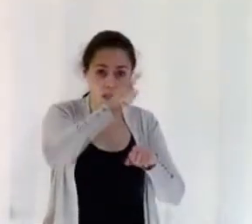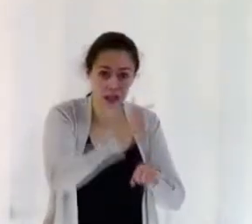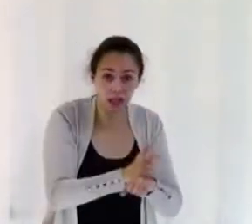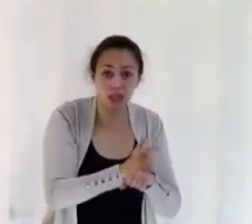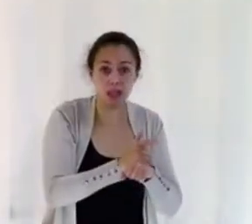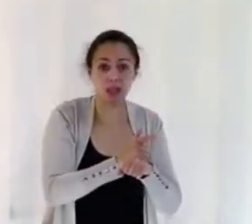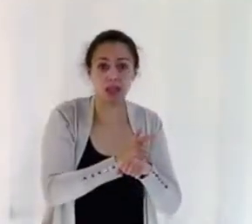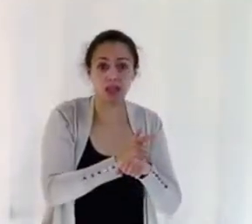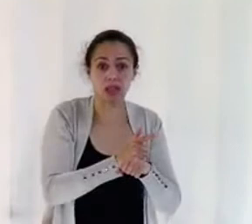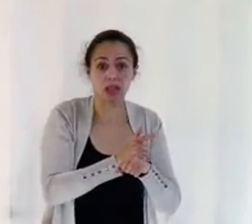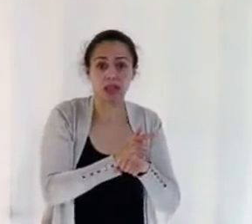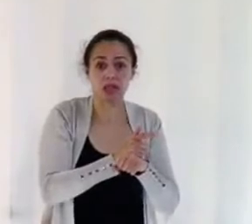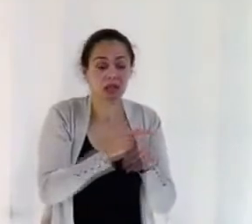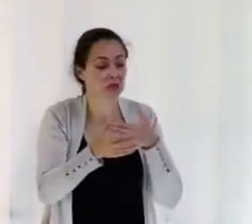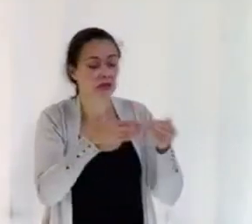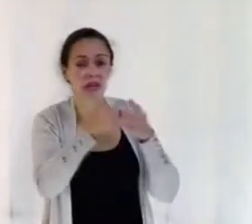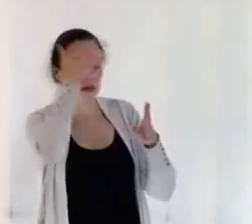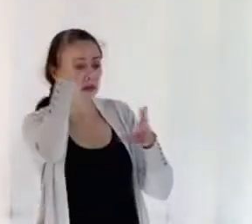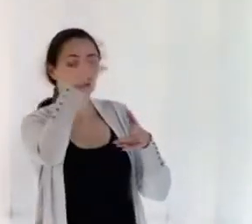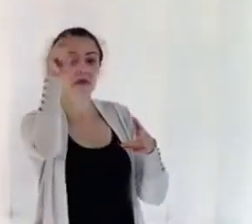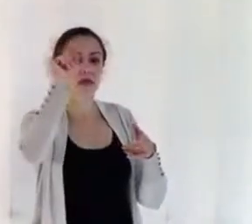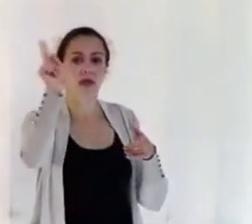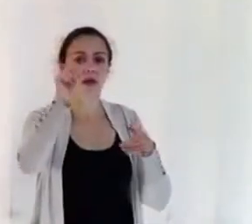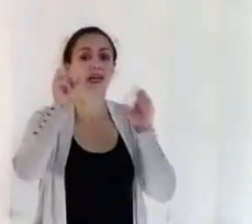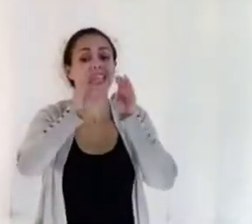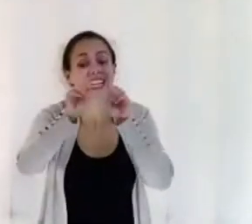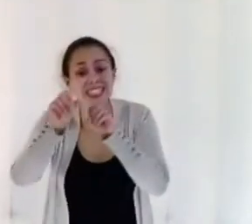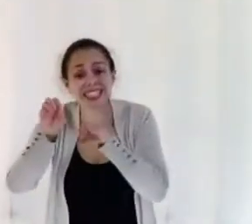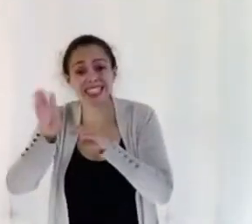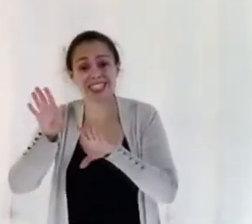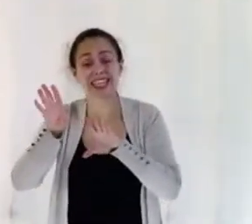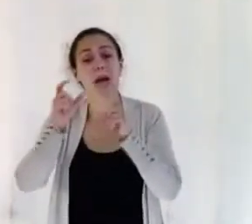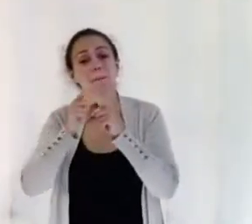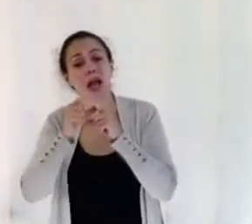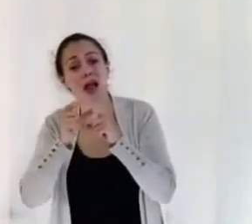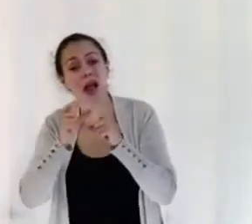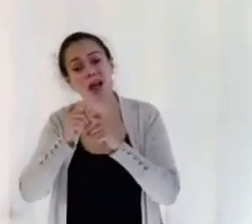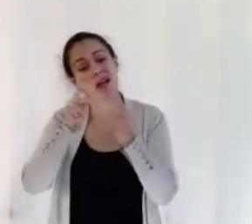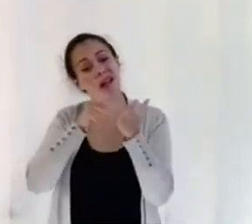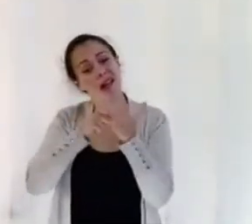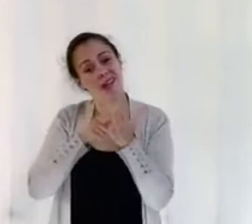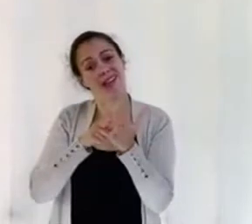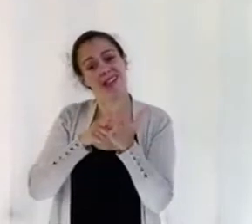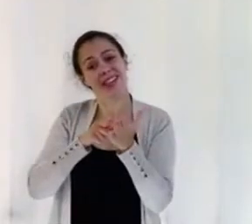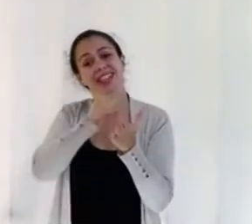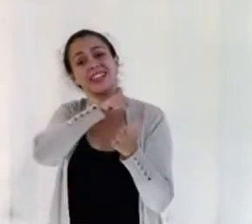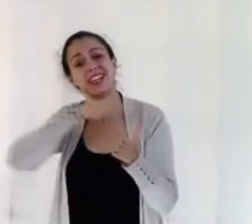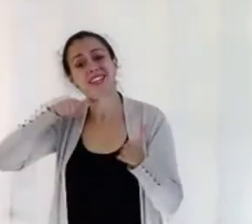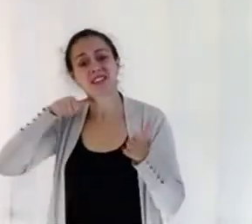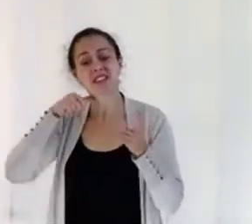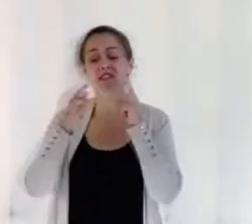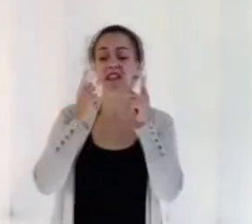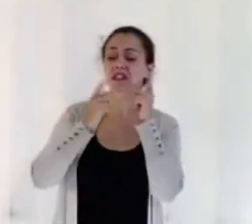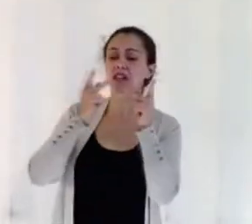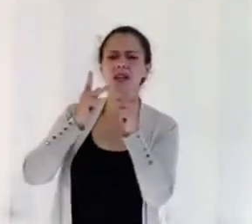oferecer não é um sacrifício de animal, mas é um sacrifício de louvor. O versículo 15, por meio de Jesus,